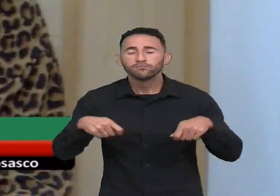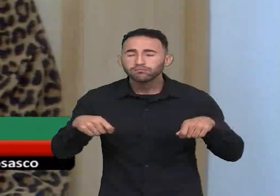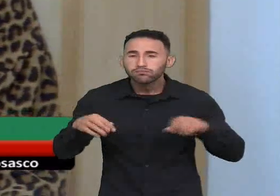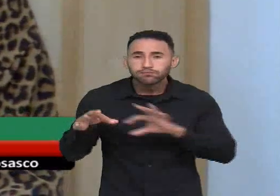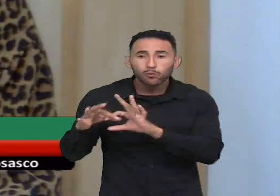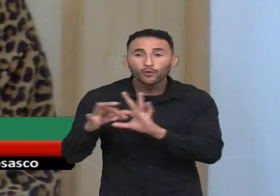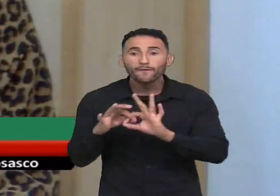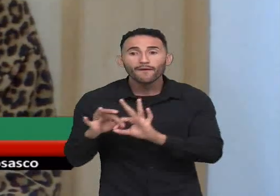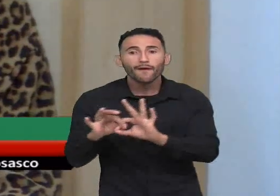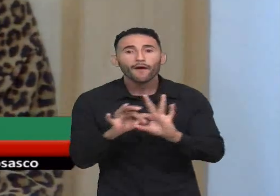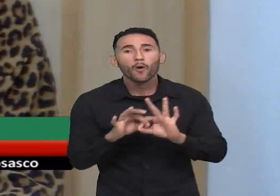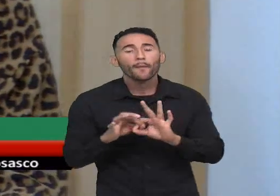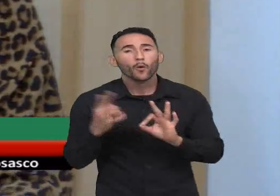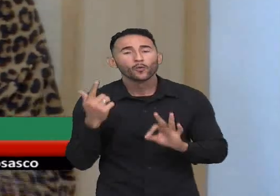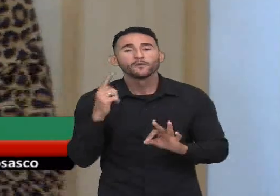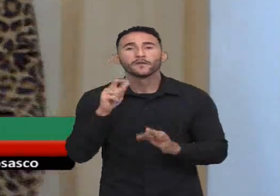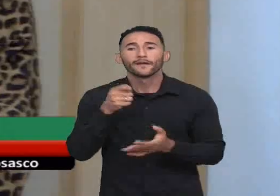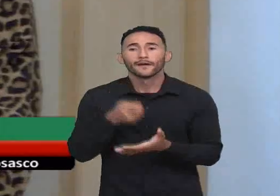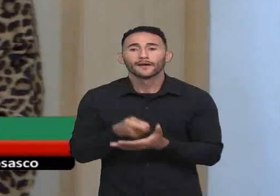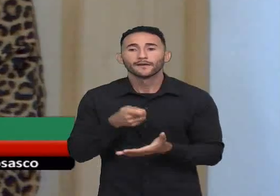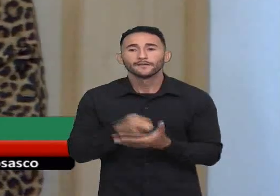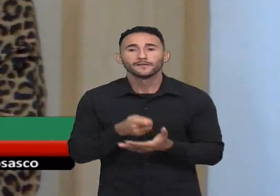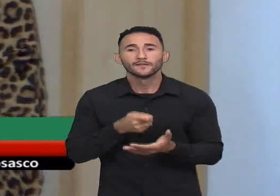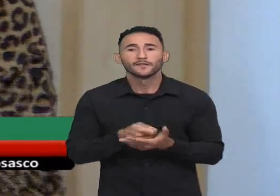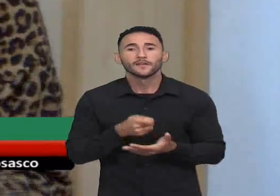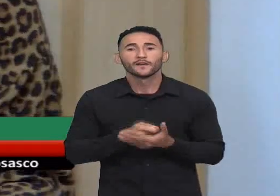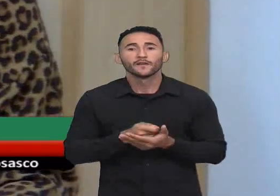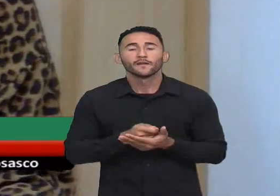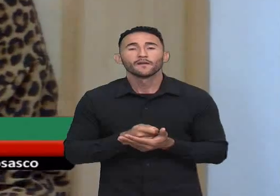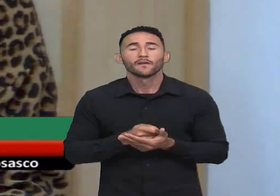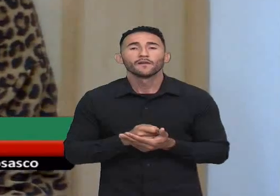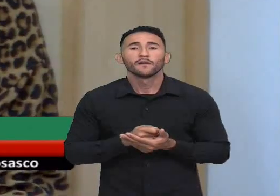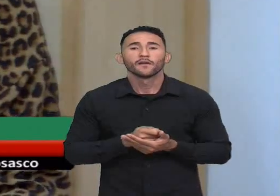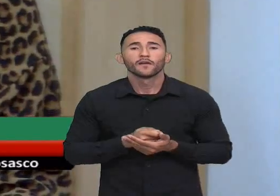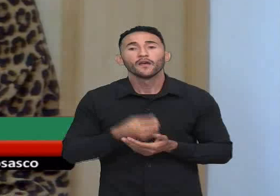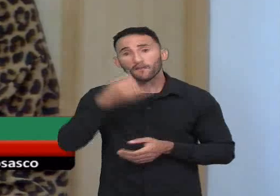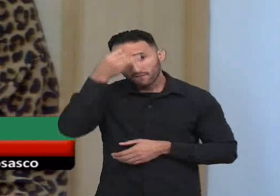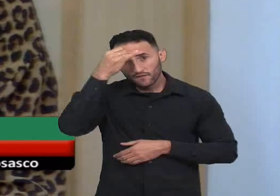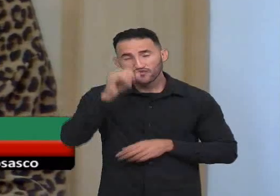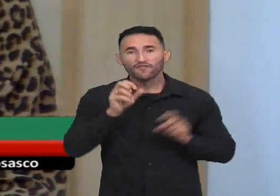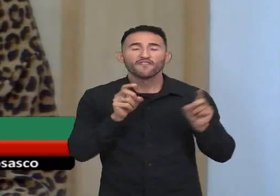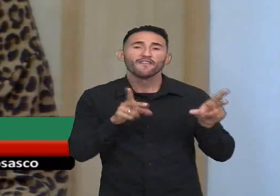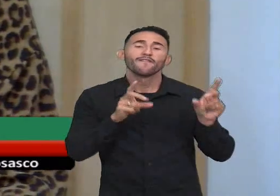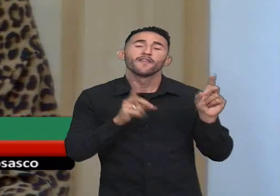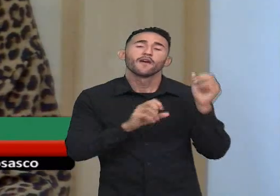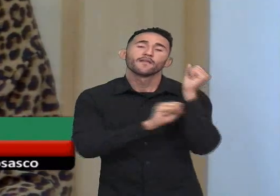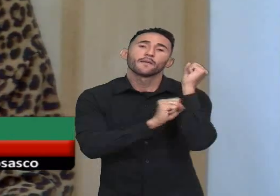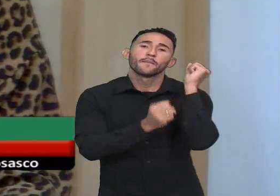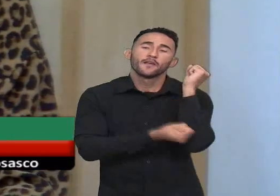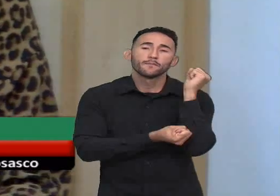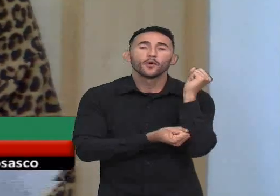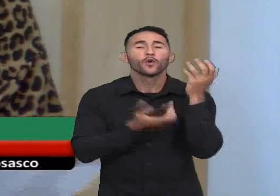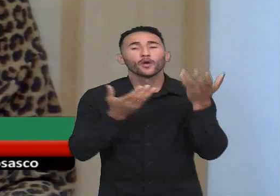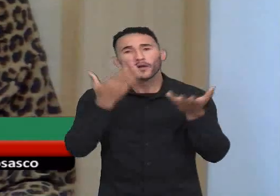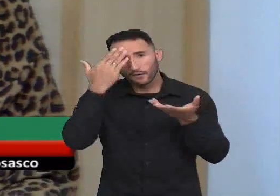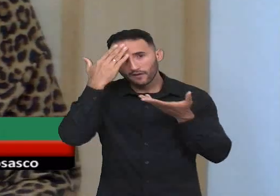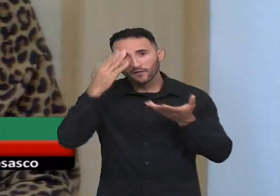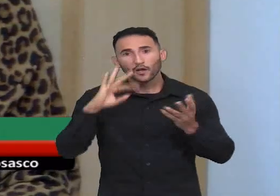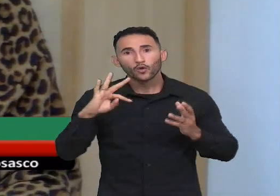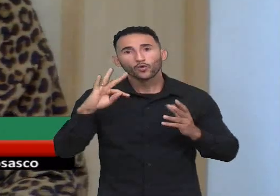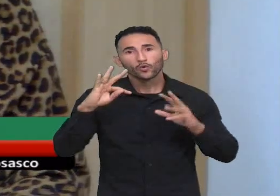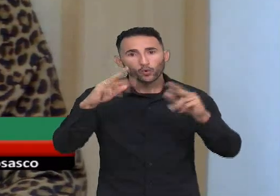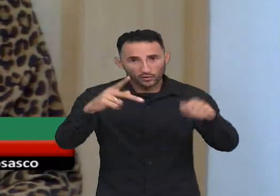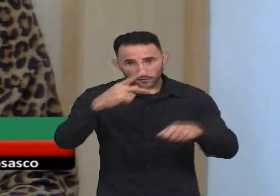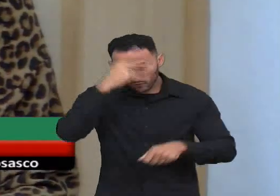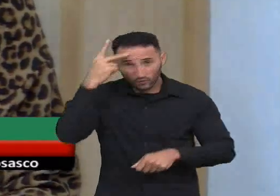e garantir que não seja privatizada a Sabesp. Eu queria agradecer a cada vereador que assinou o lançamento,